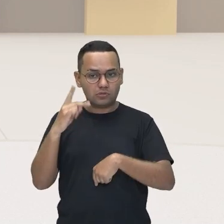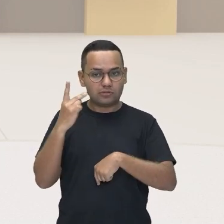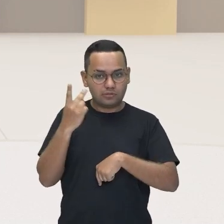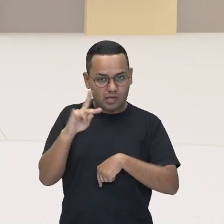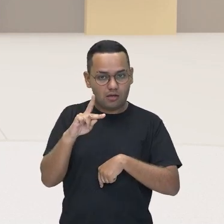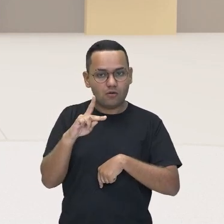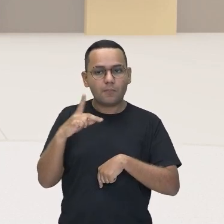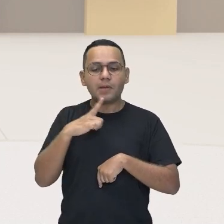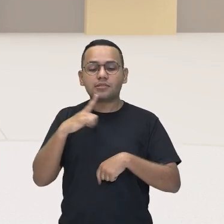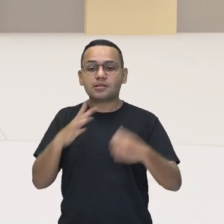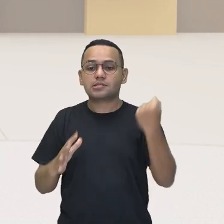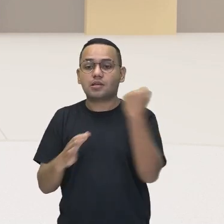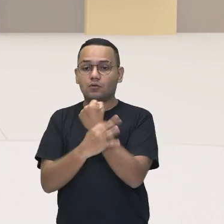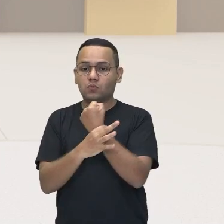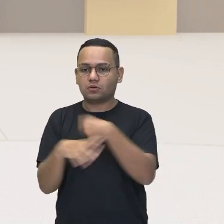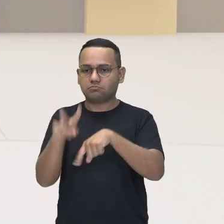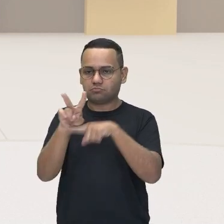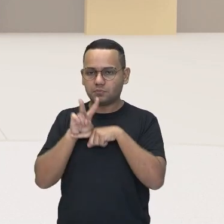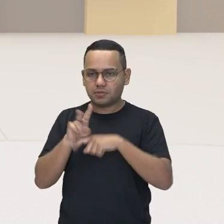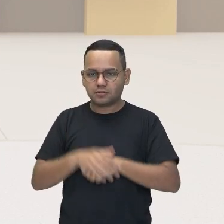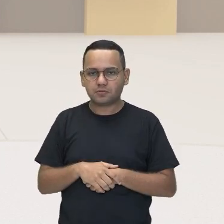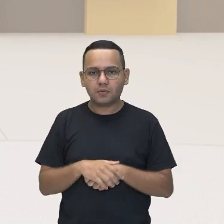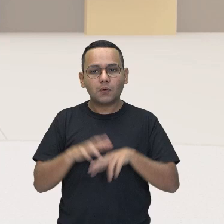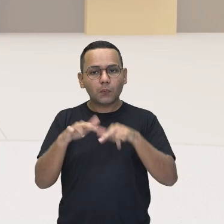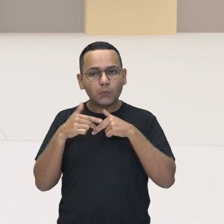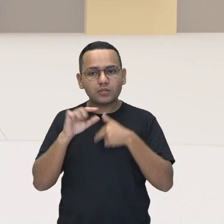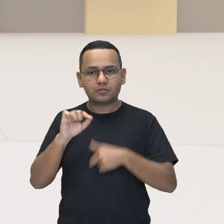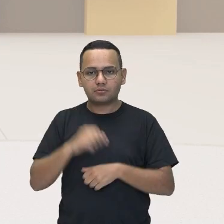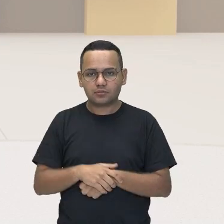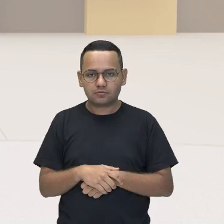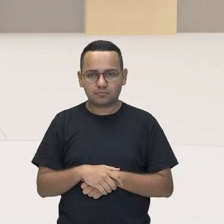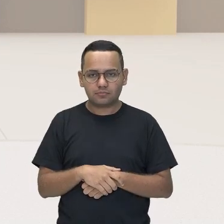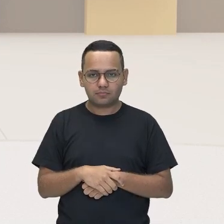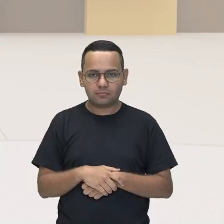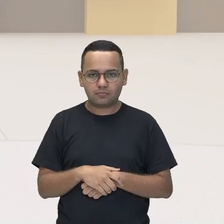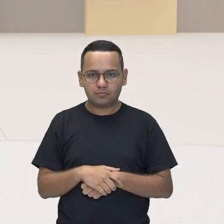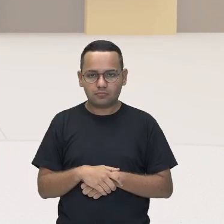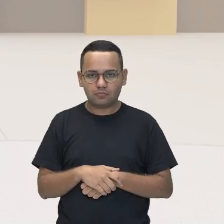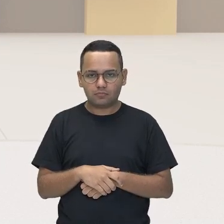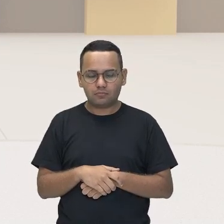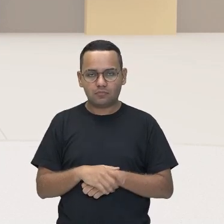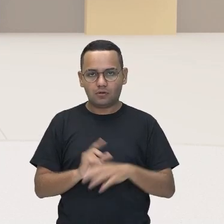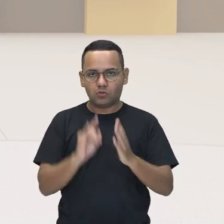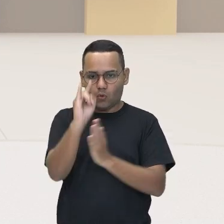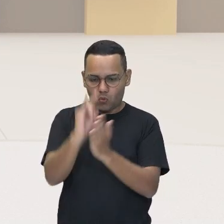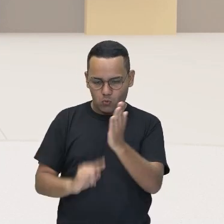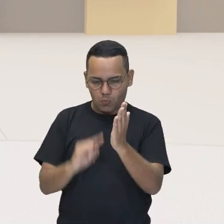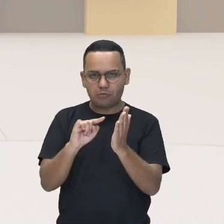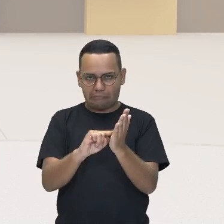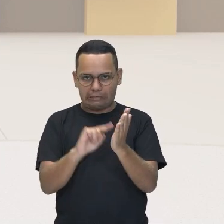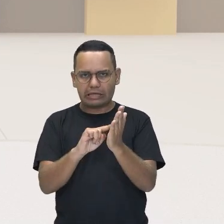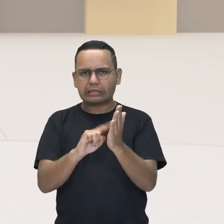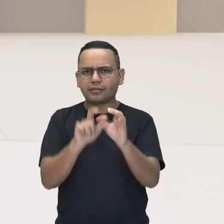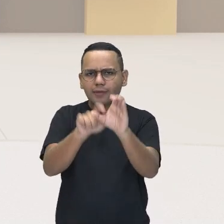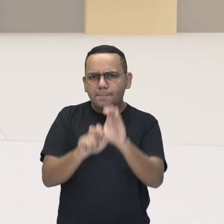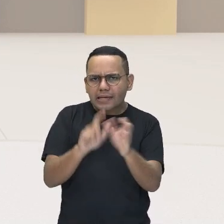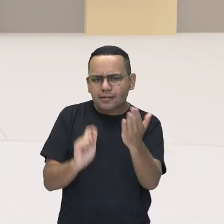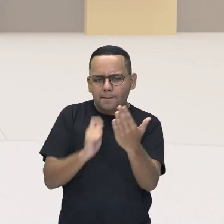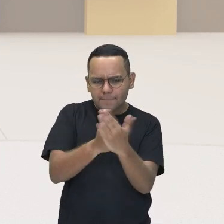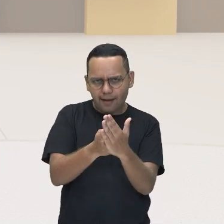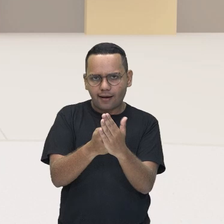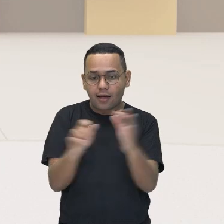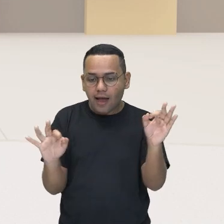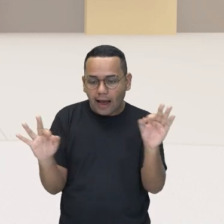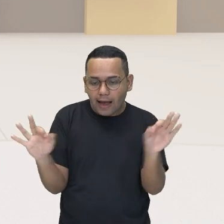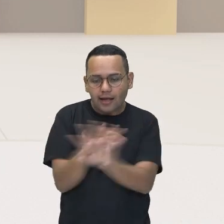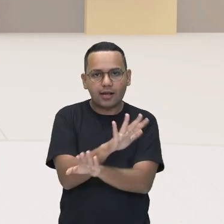empréstimo. Ao quitar o seu contrato, o bem penhorado é devolvido. Então, a gente fala em empréstimo de penhor, a gente lembra